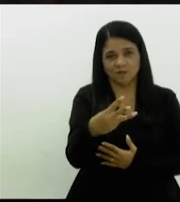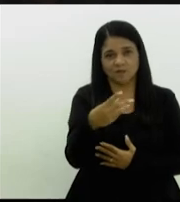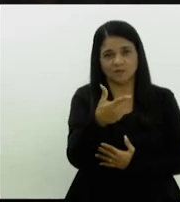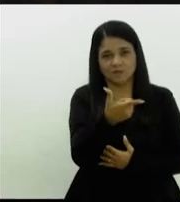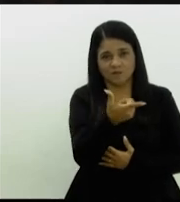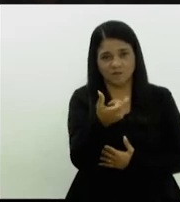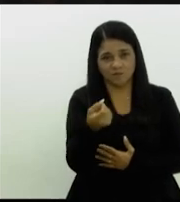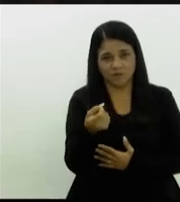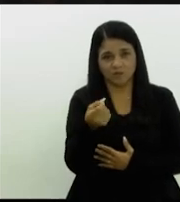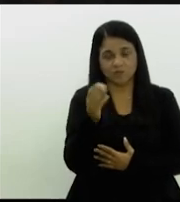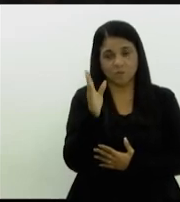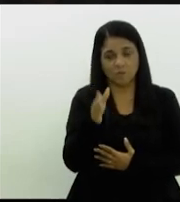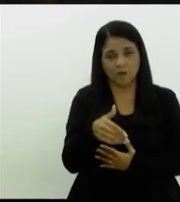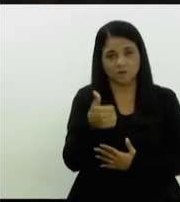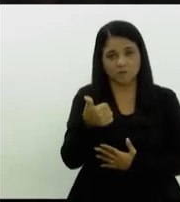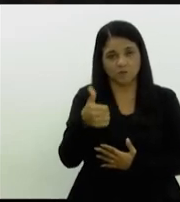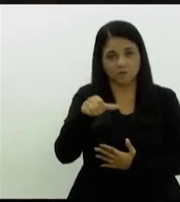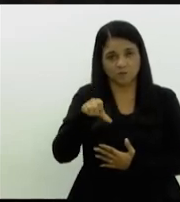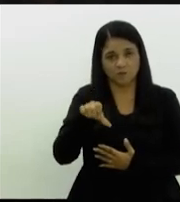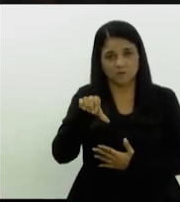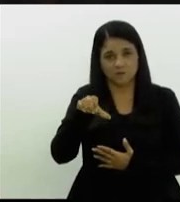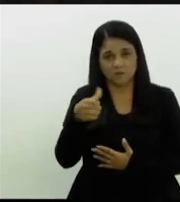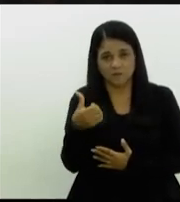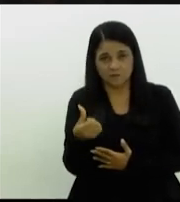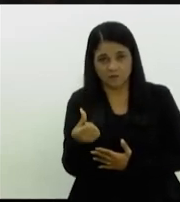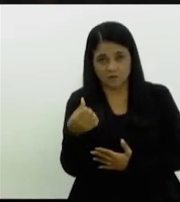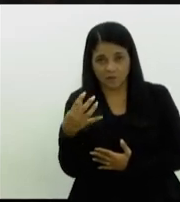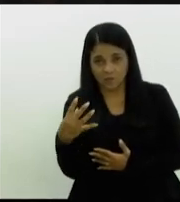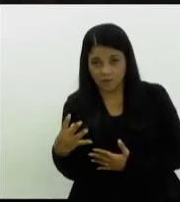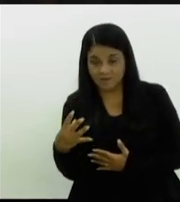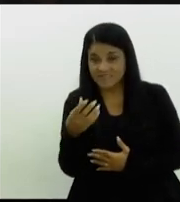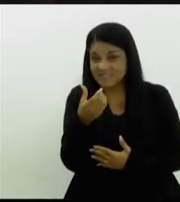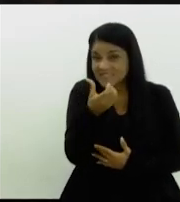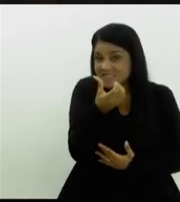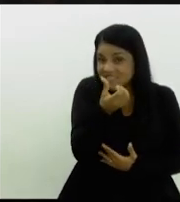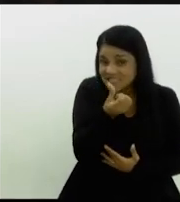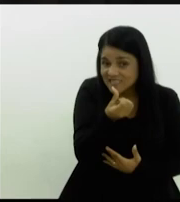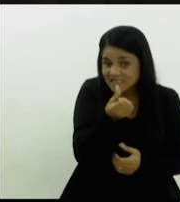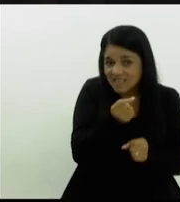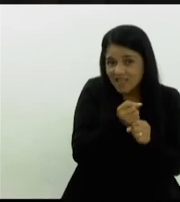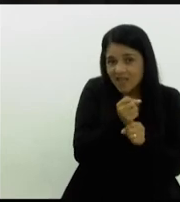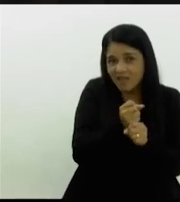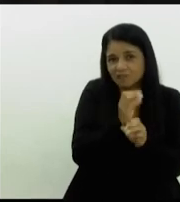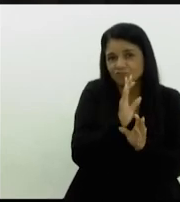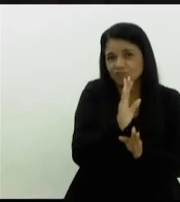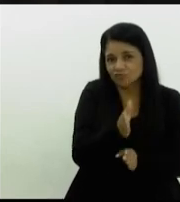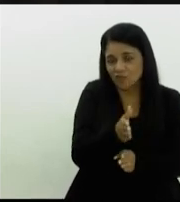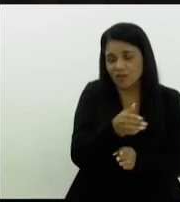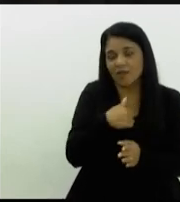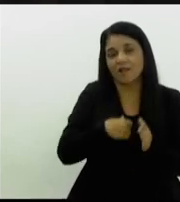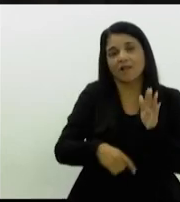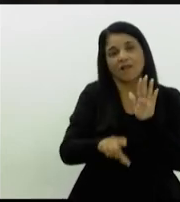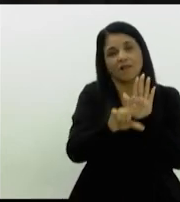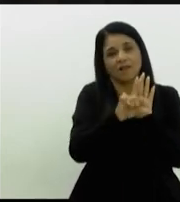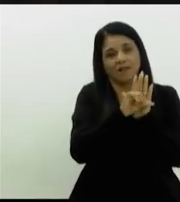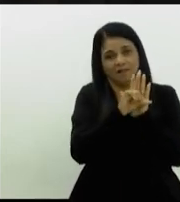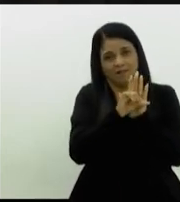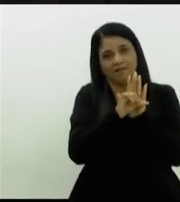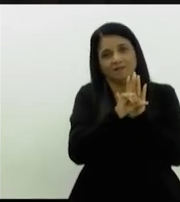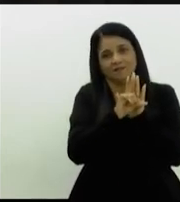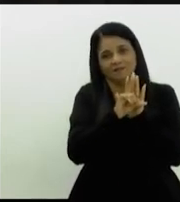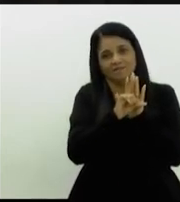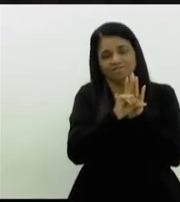4.320 de 64. 60 anos. E esta lei